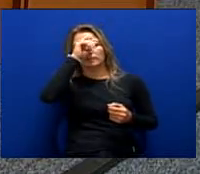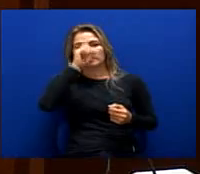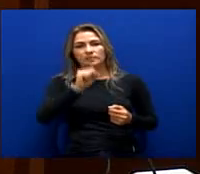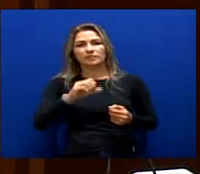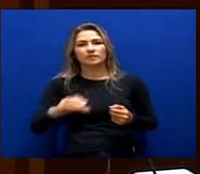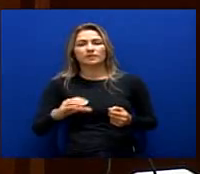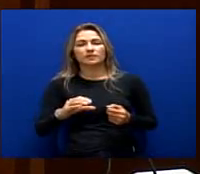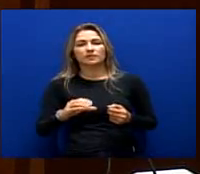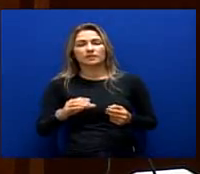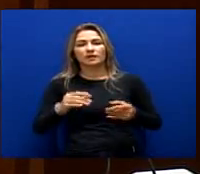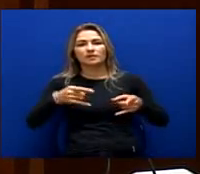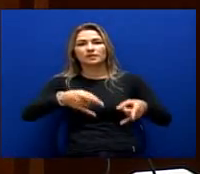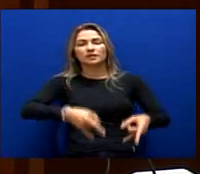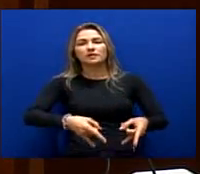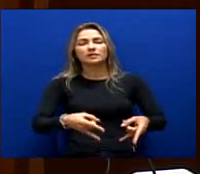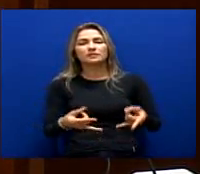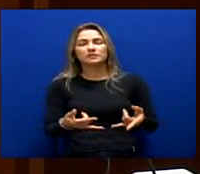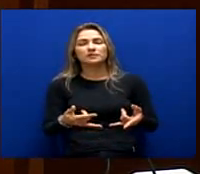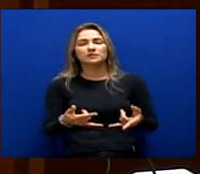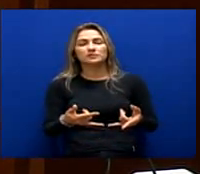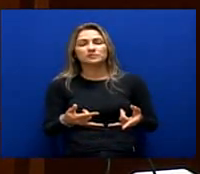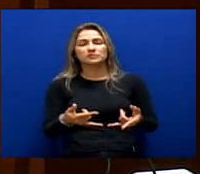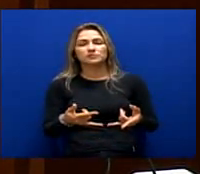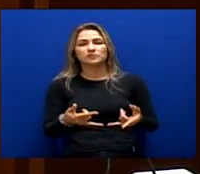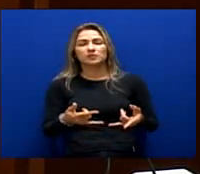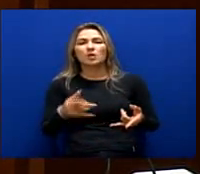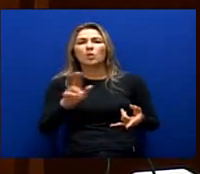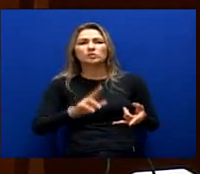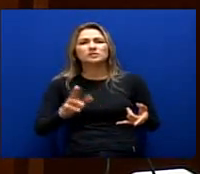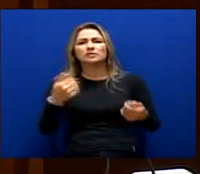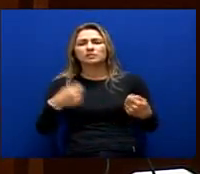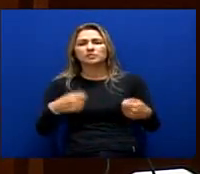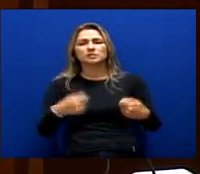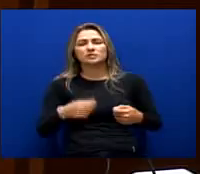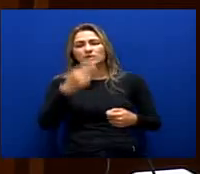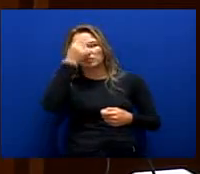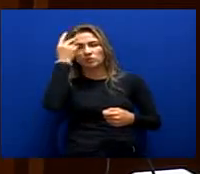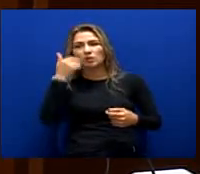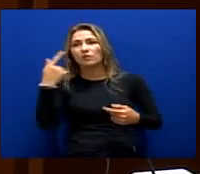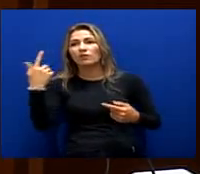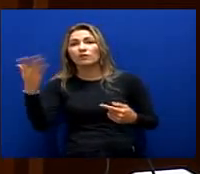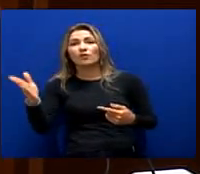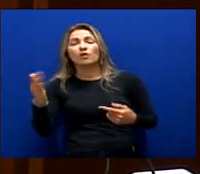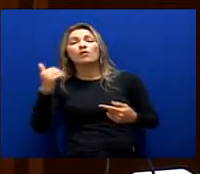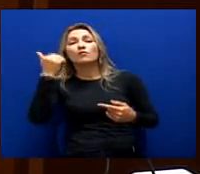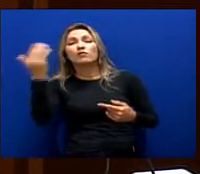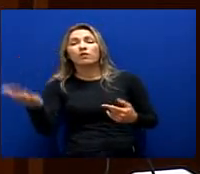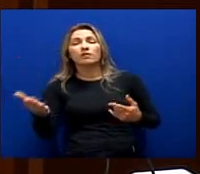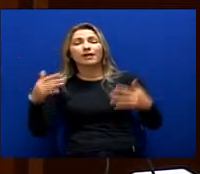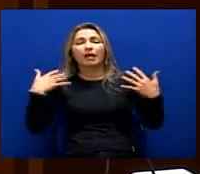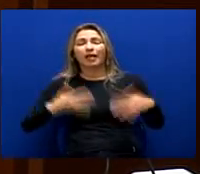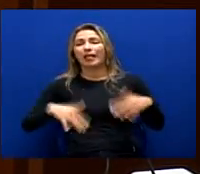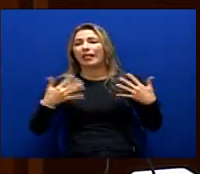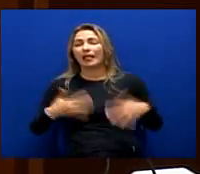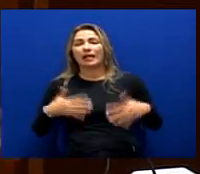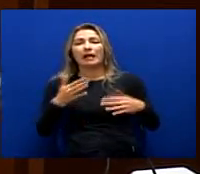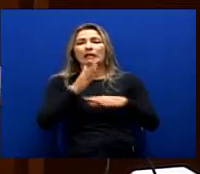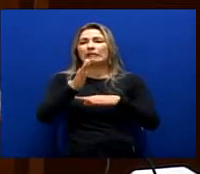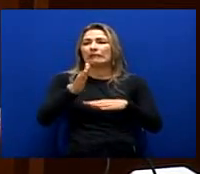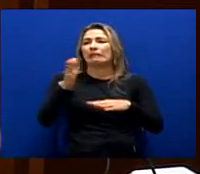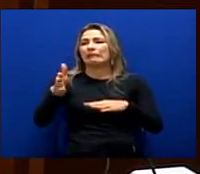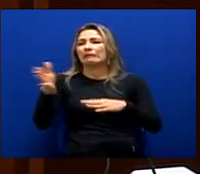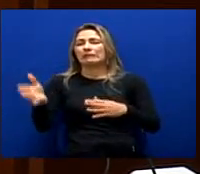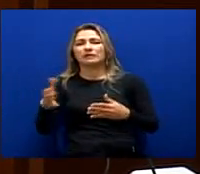senão a gente vai ficar com leitos vazio e pessoas precisando desesperada correndo batendo de porta em porta e pra ver se consegue